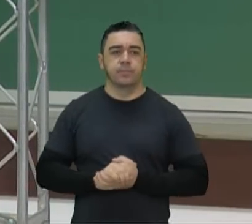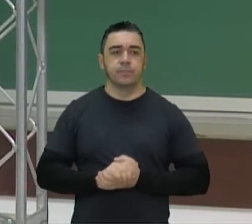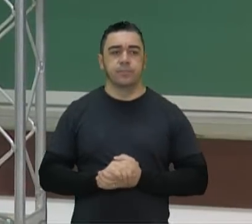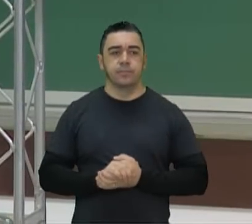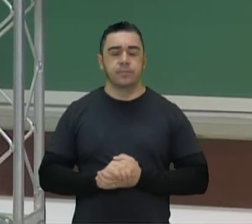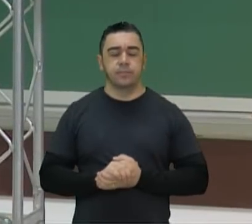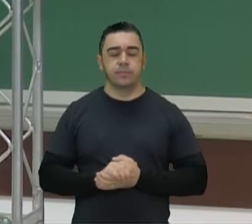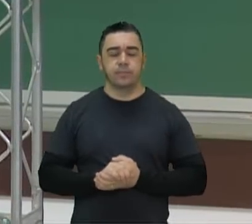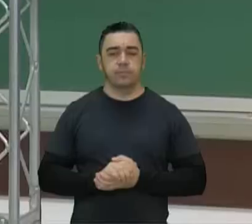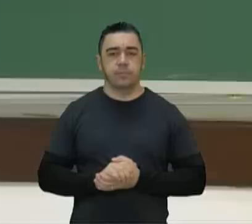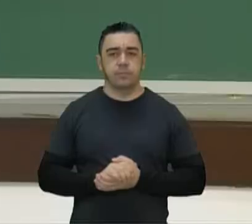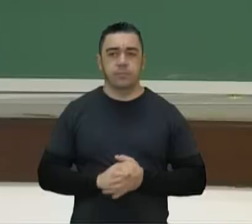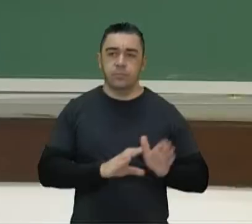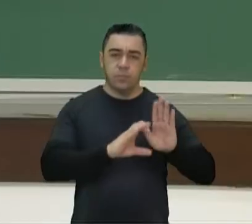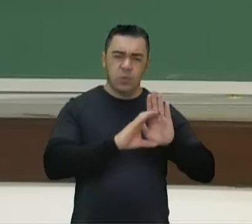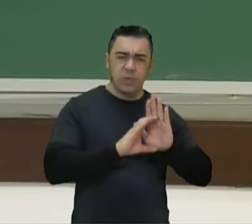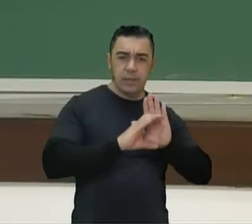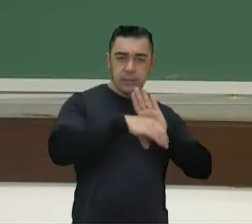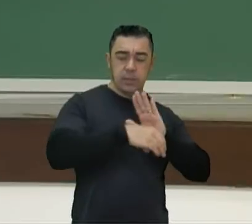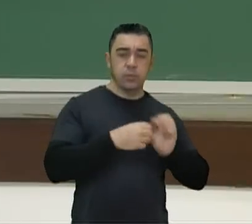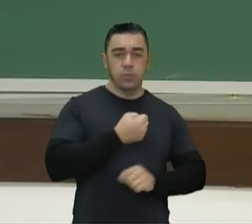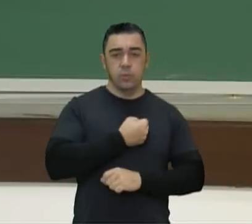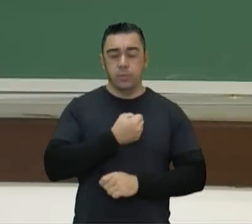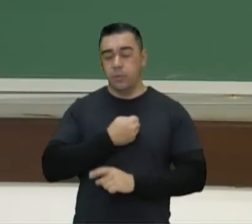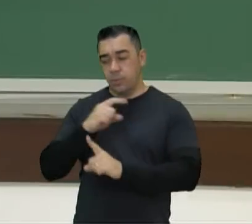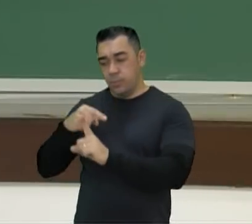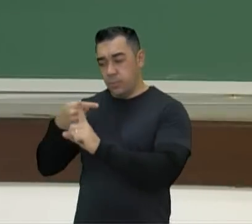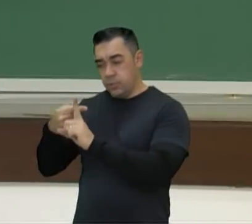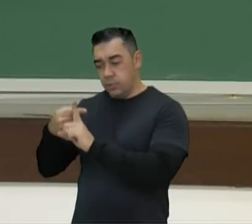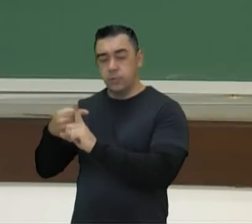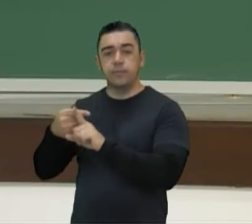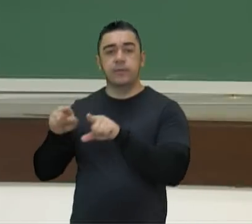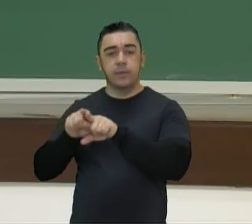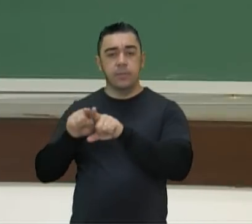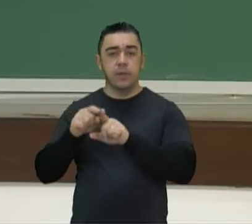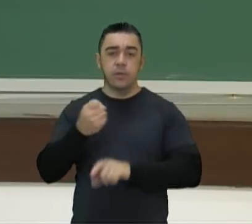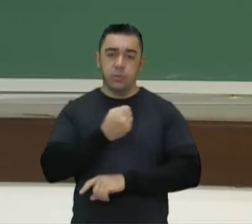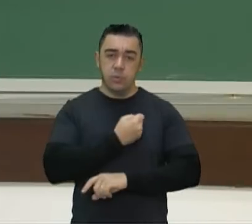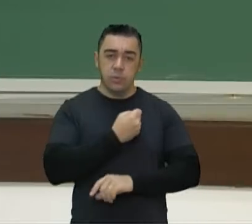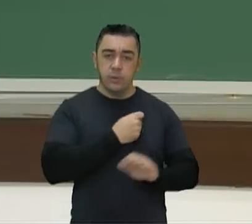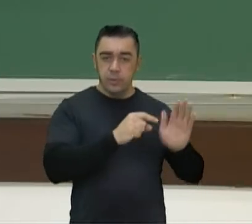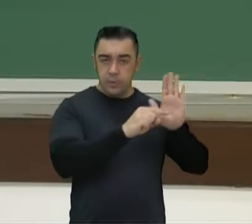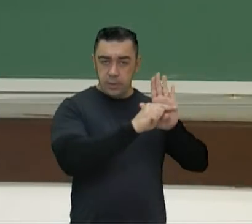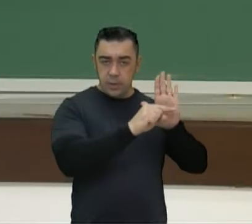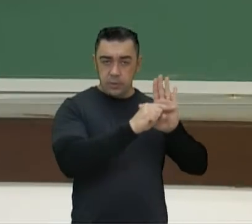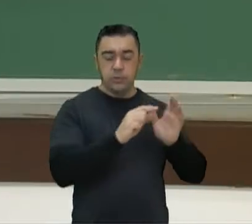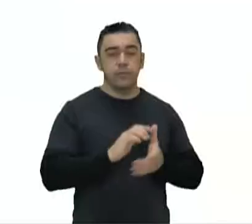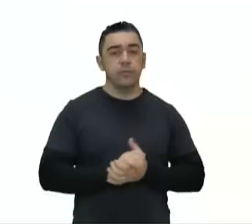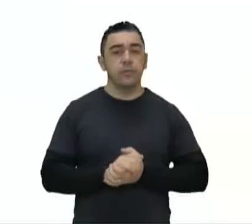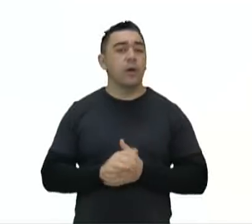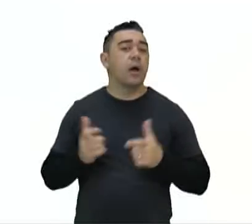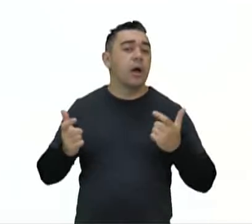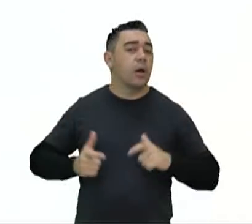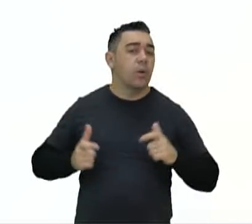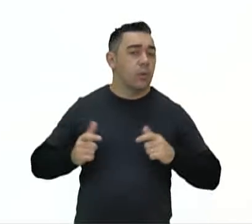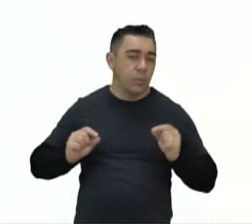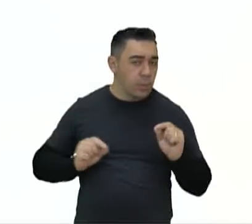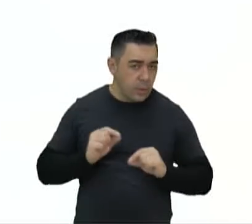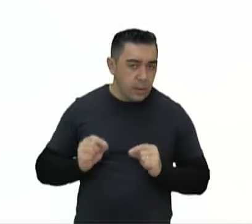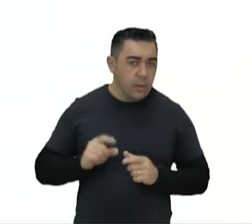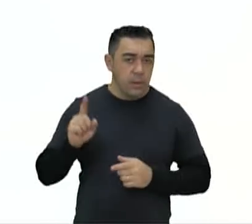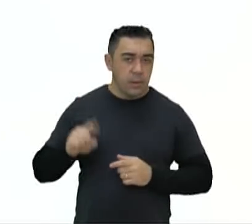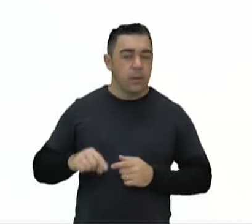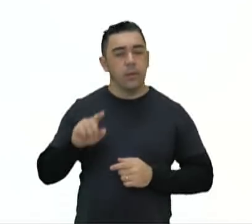O conceito de números positivos e números negativos, ele vem do calendário cristão,